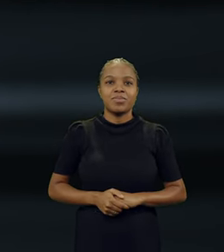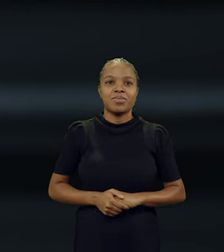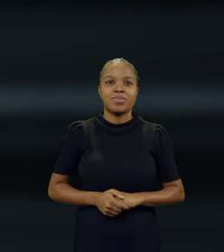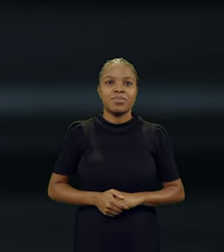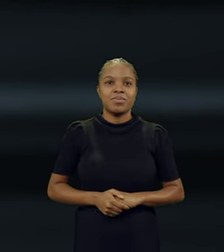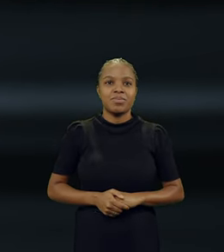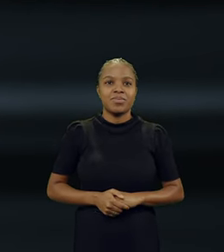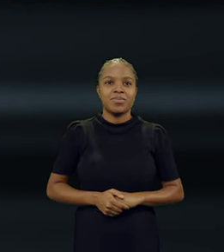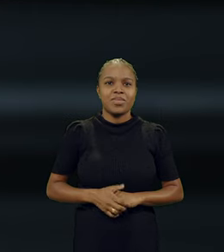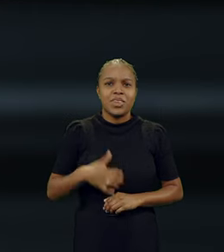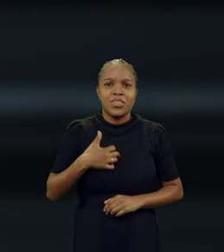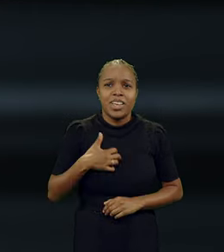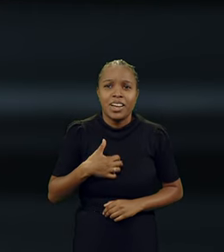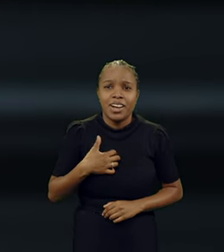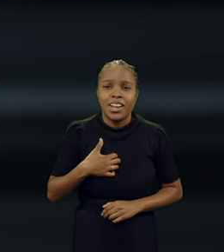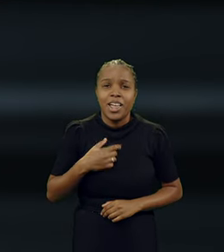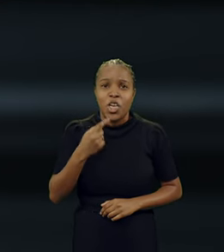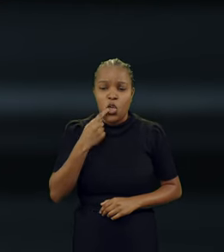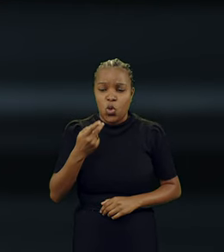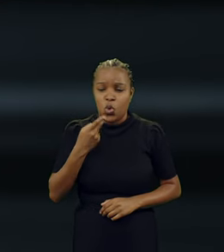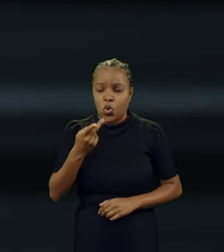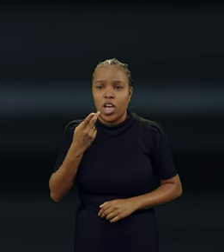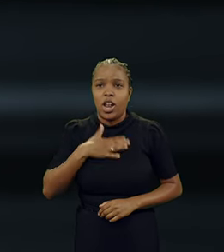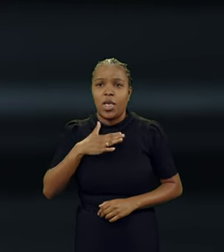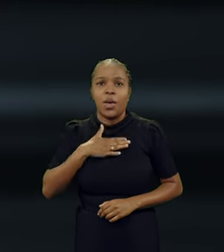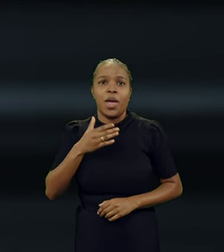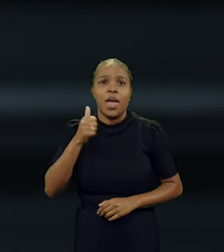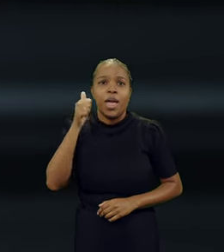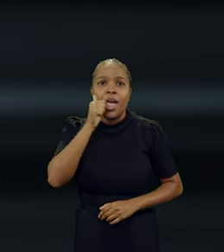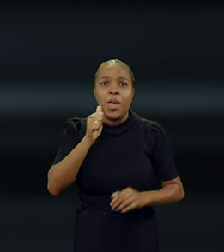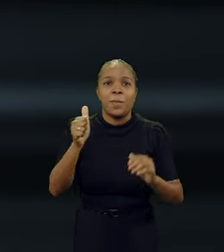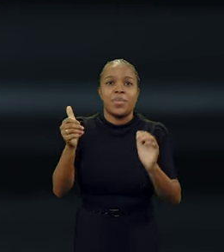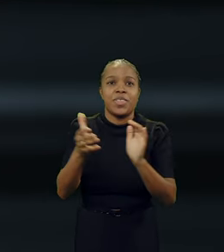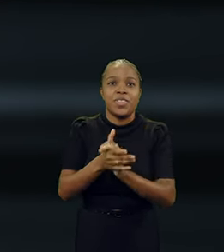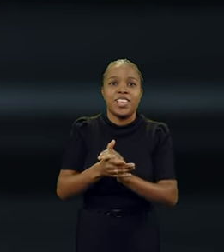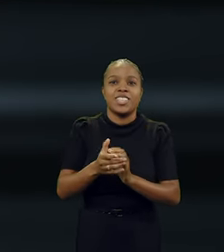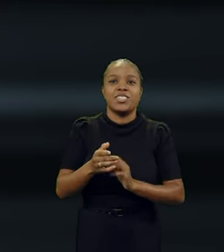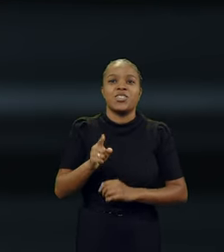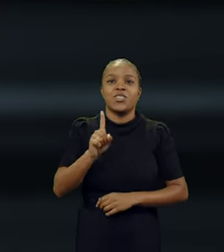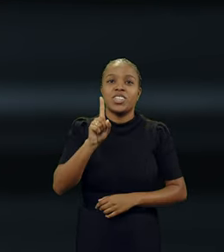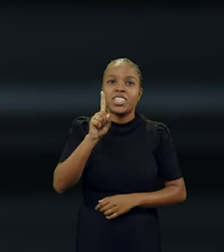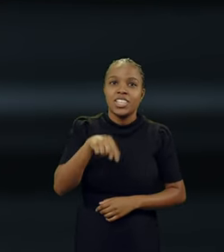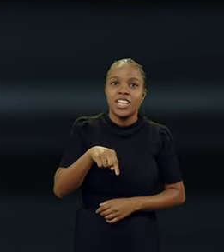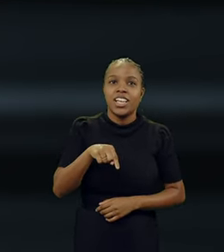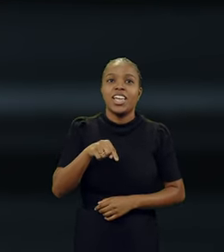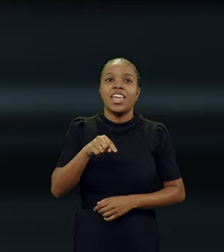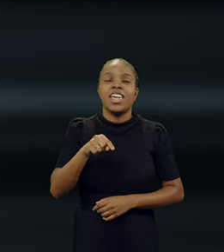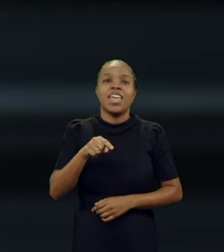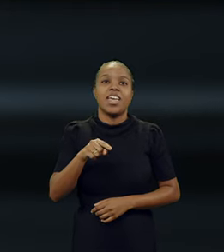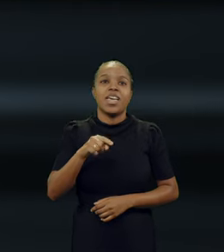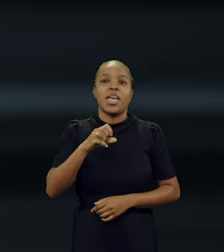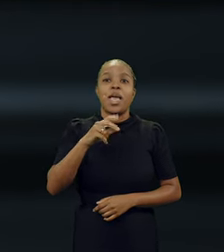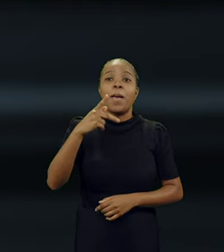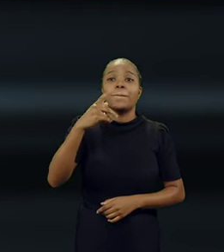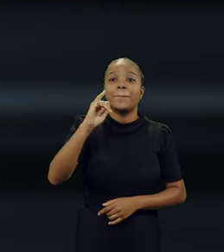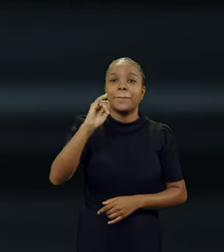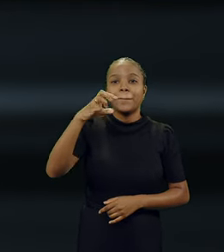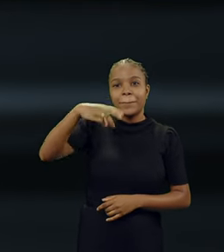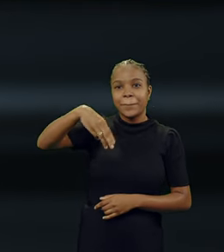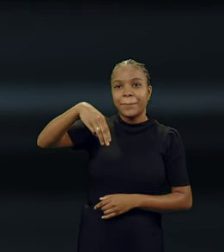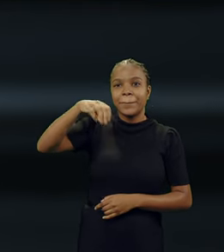Ela ficou brava, eu nem ligava. Ela ficou brava, me dava tapa, eu nem ligava.